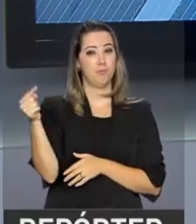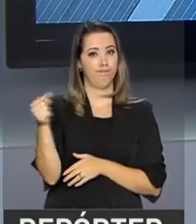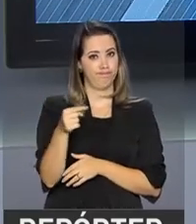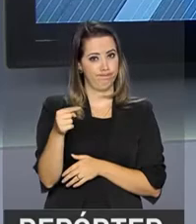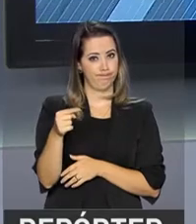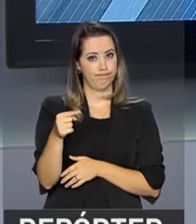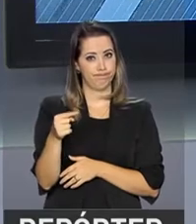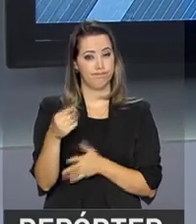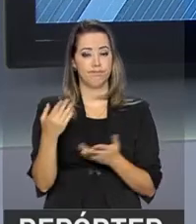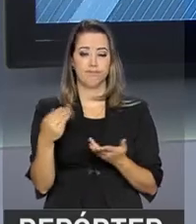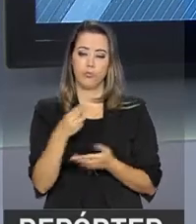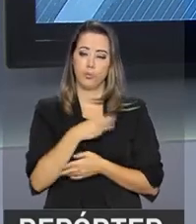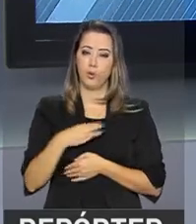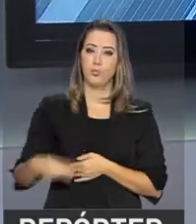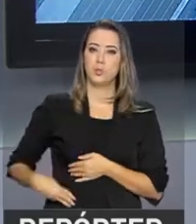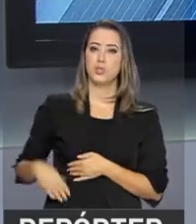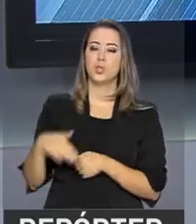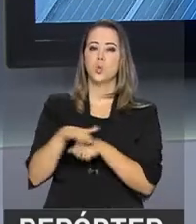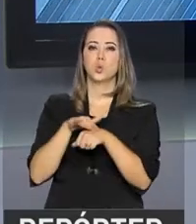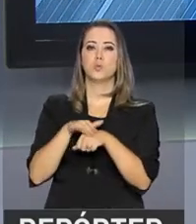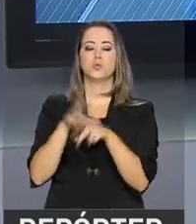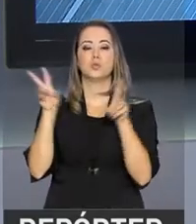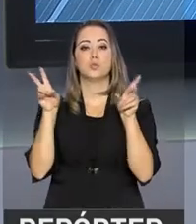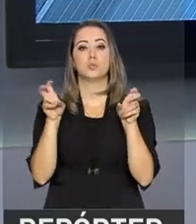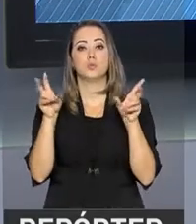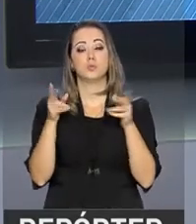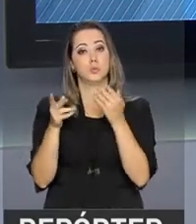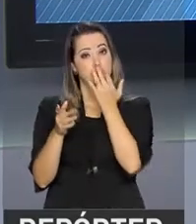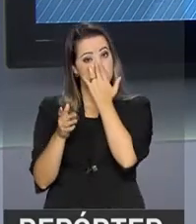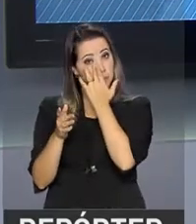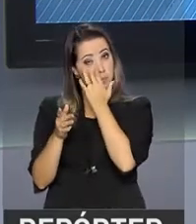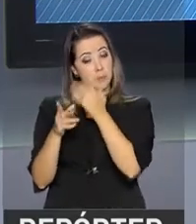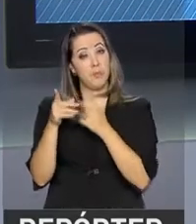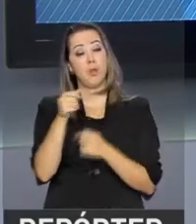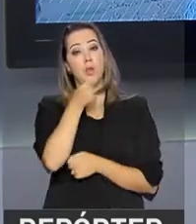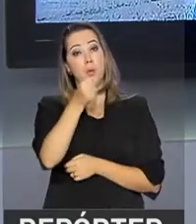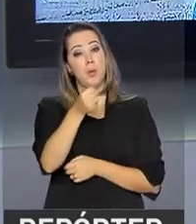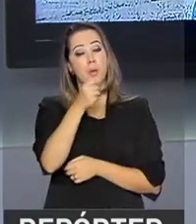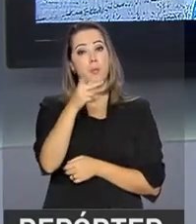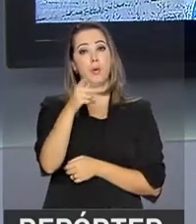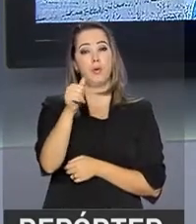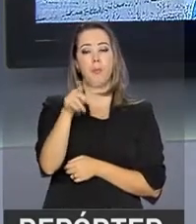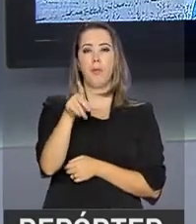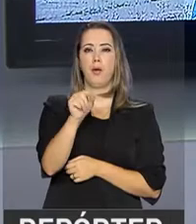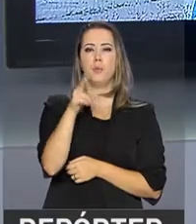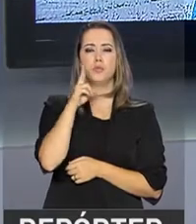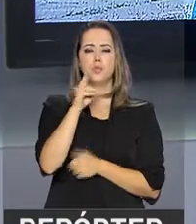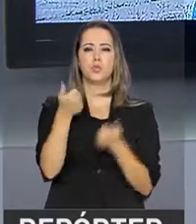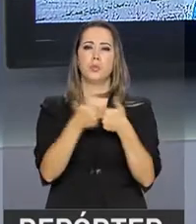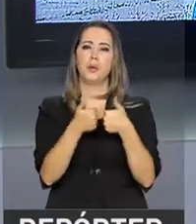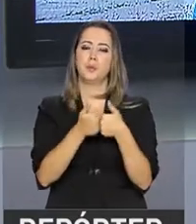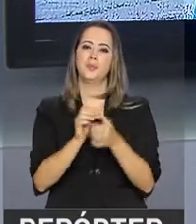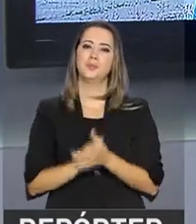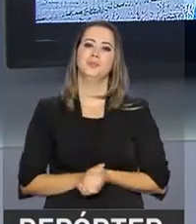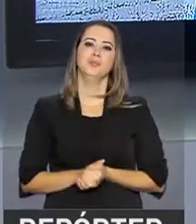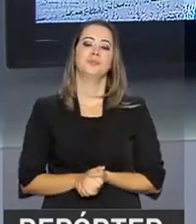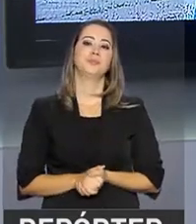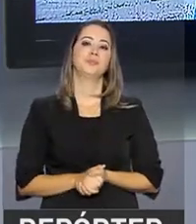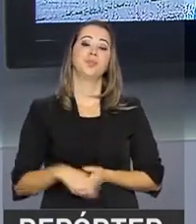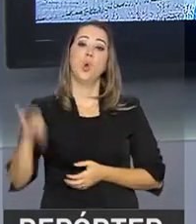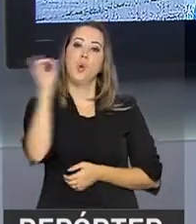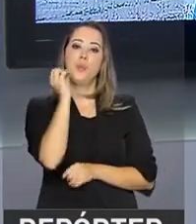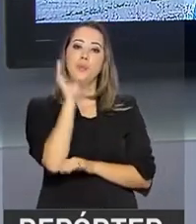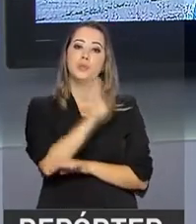conversou com a imprensa nesta tarde sobre o assunto eo repórter pablo mundinha acompanhou boa tarde pablo